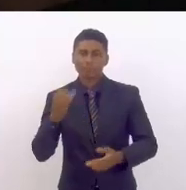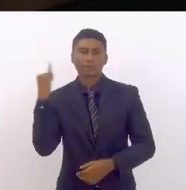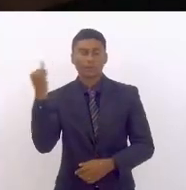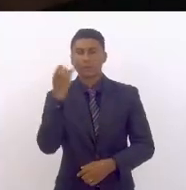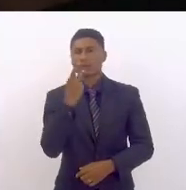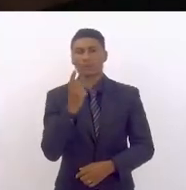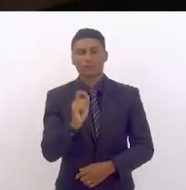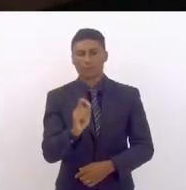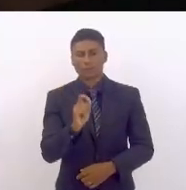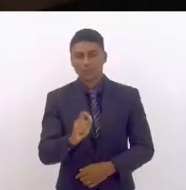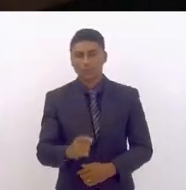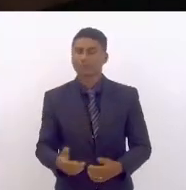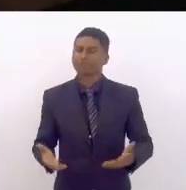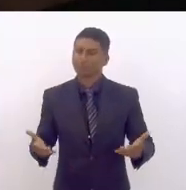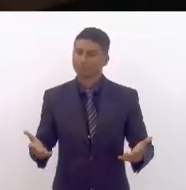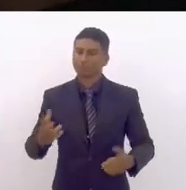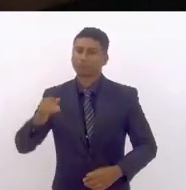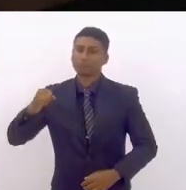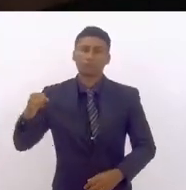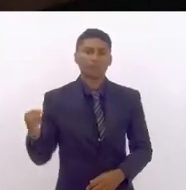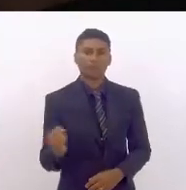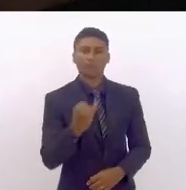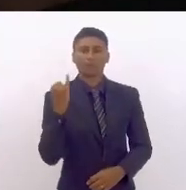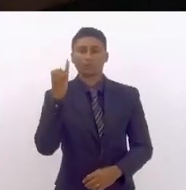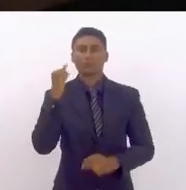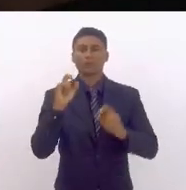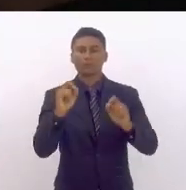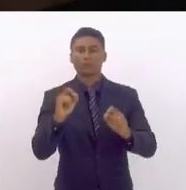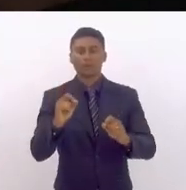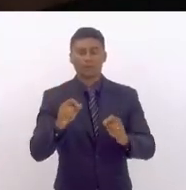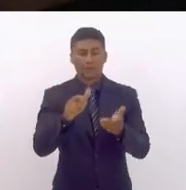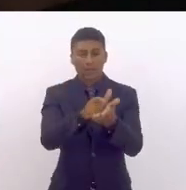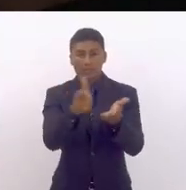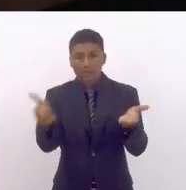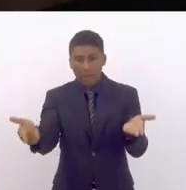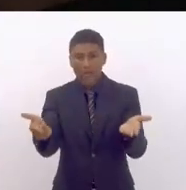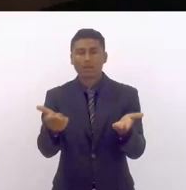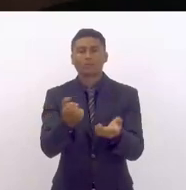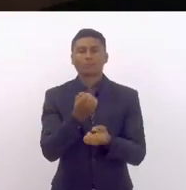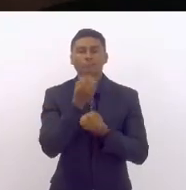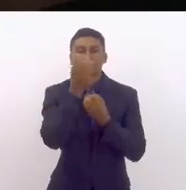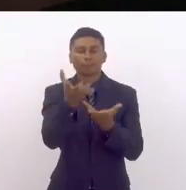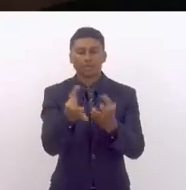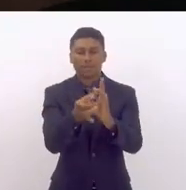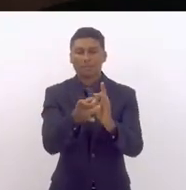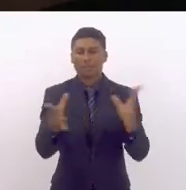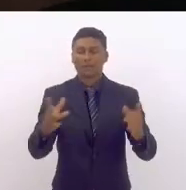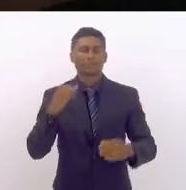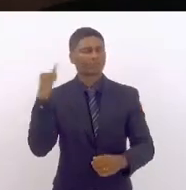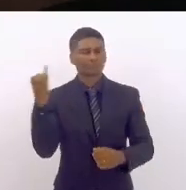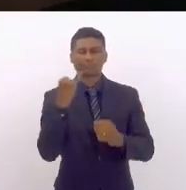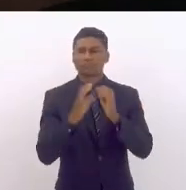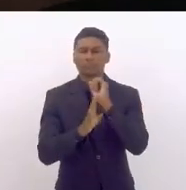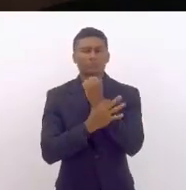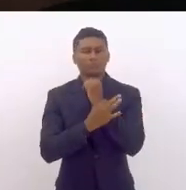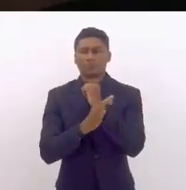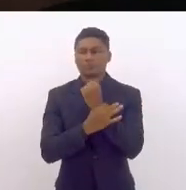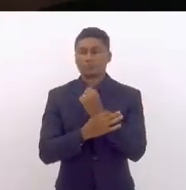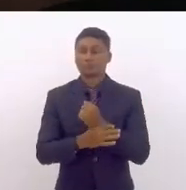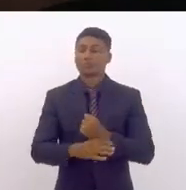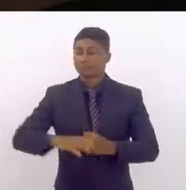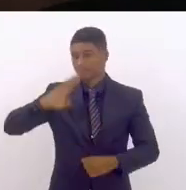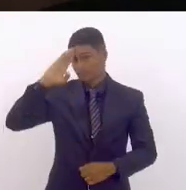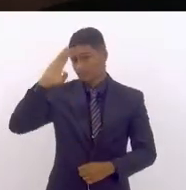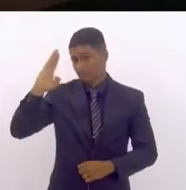dizer o quanto é fundamental que a liberdade de imprensa seja assegurada, em especial diante de